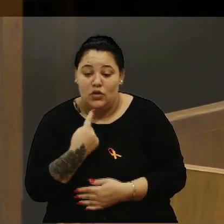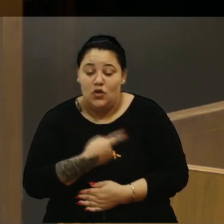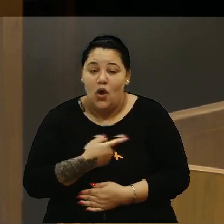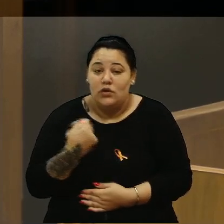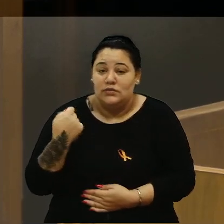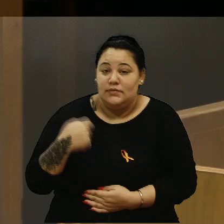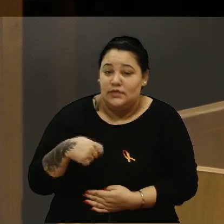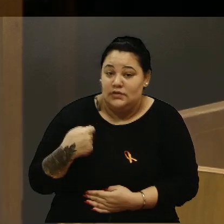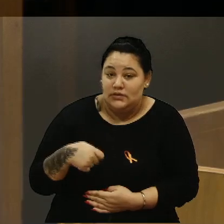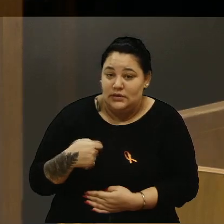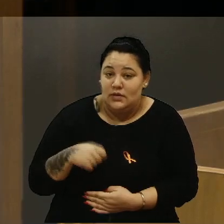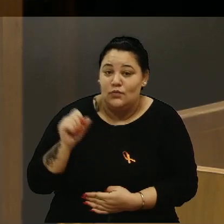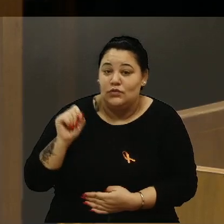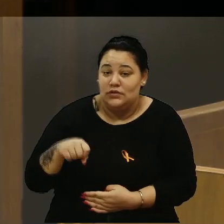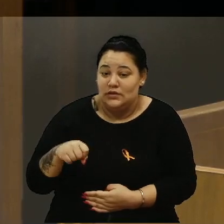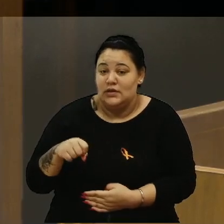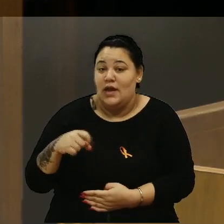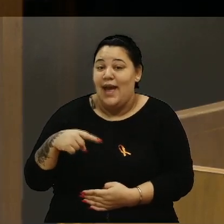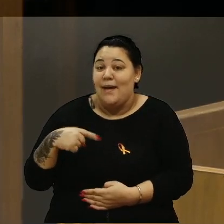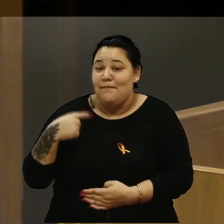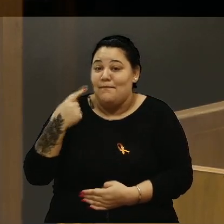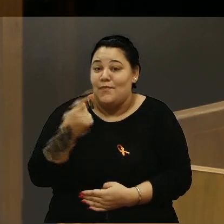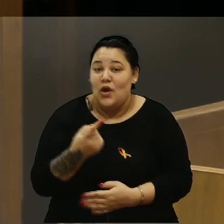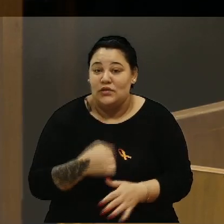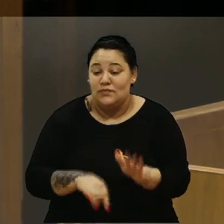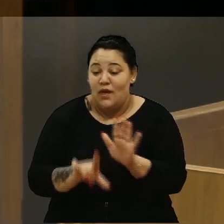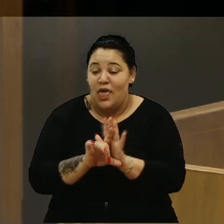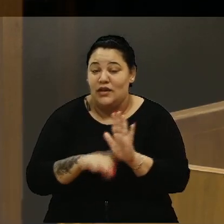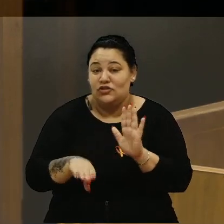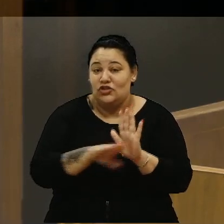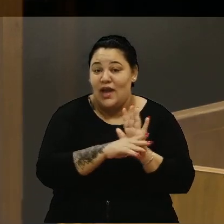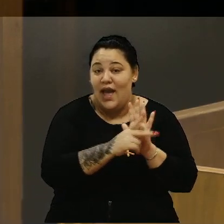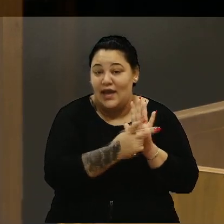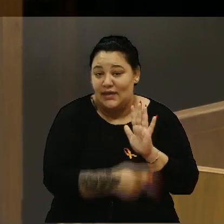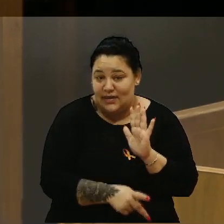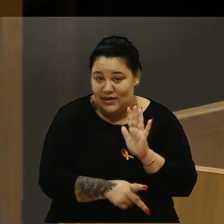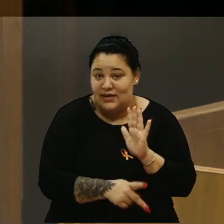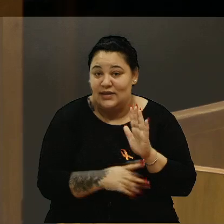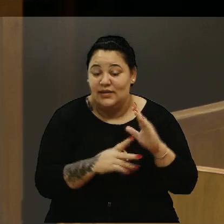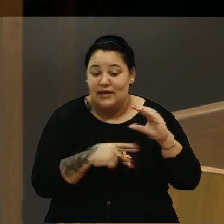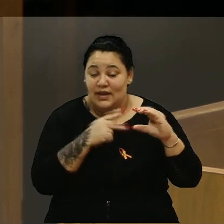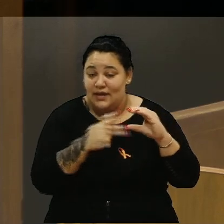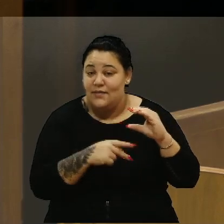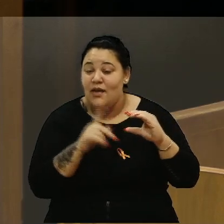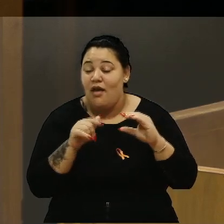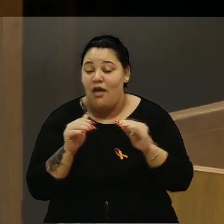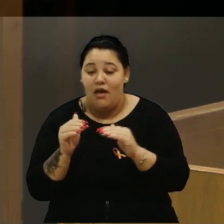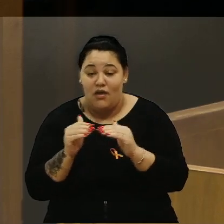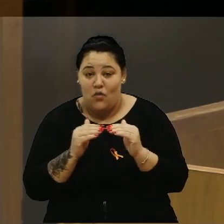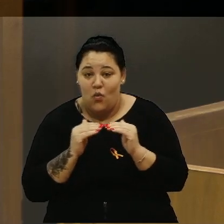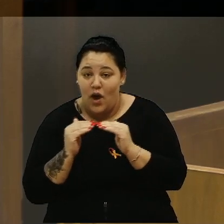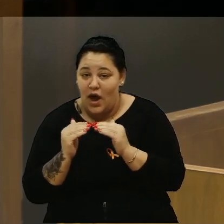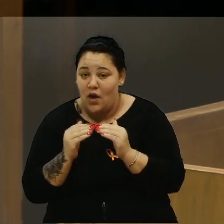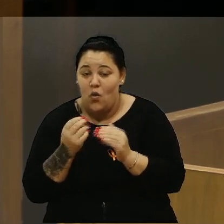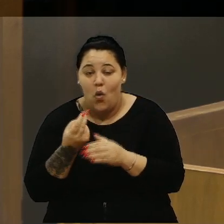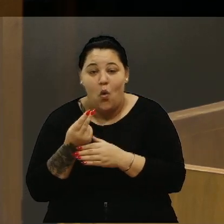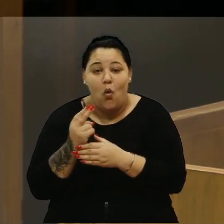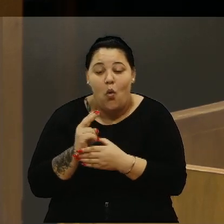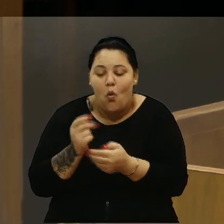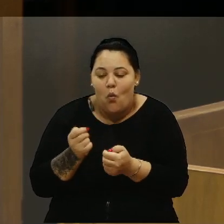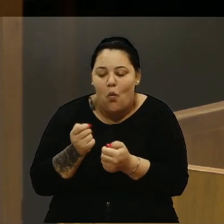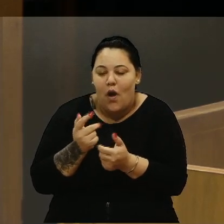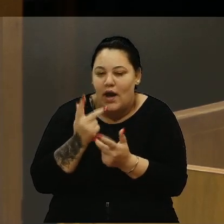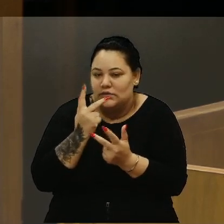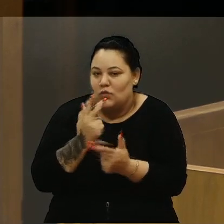precisamos que a próxima lei que vem para essa casa seja igual ou extremamente parecida com a